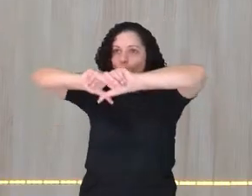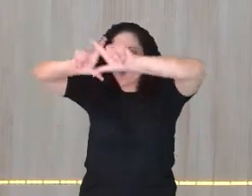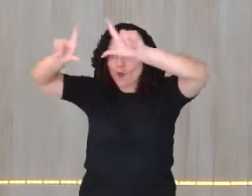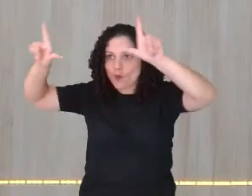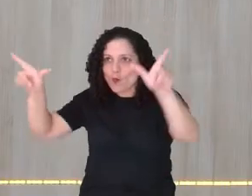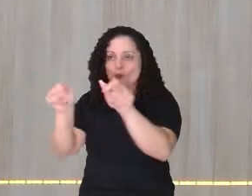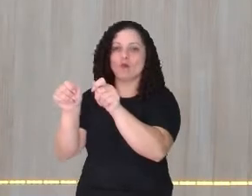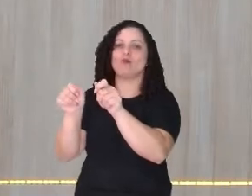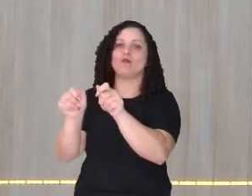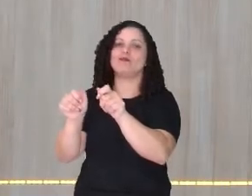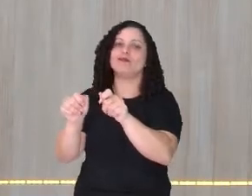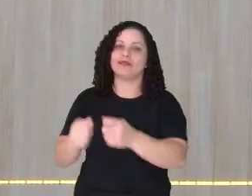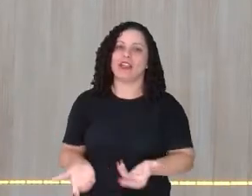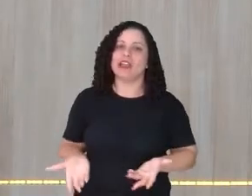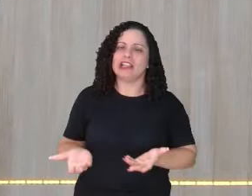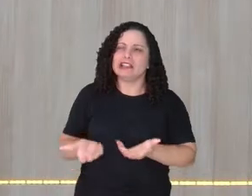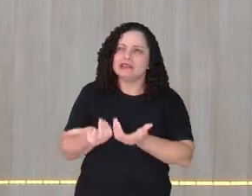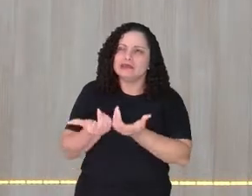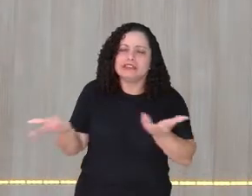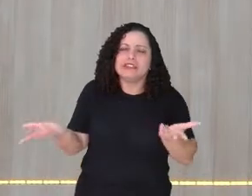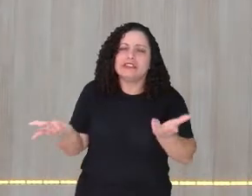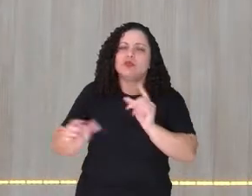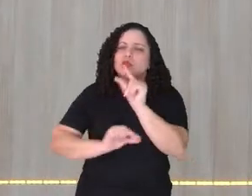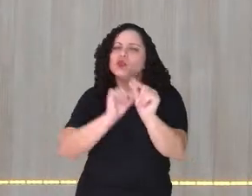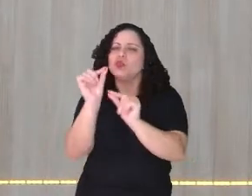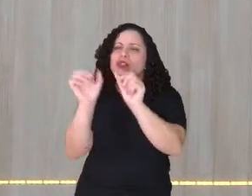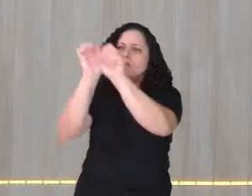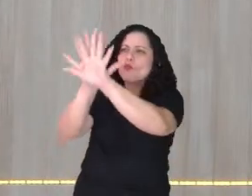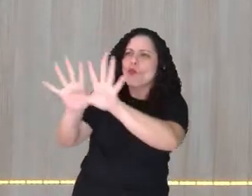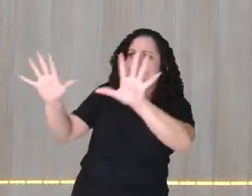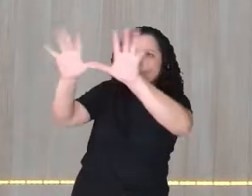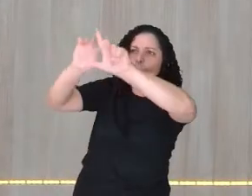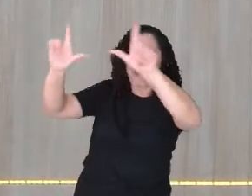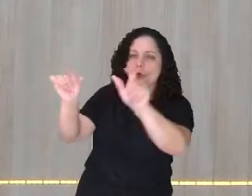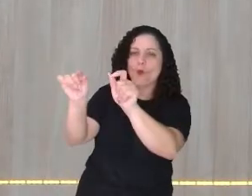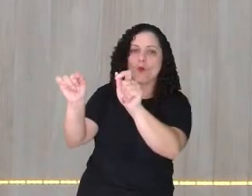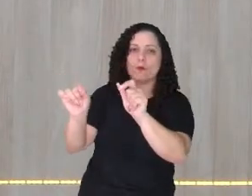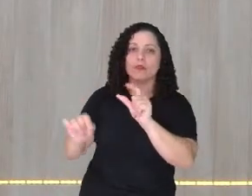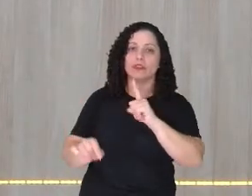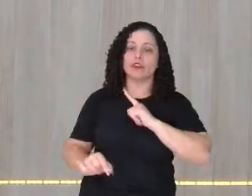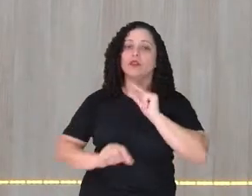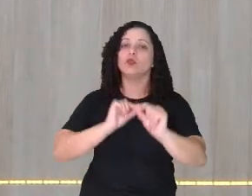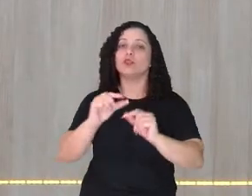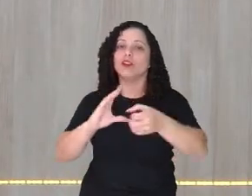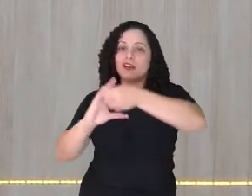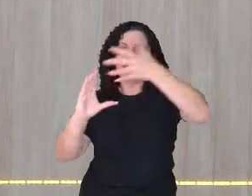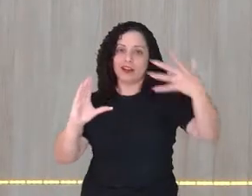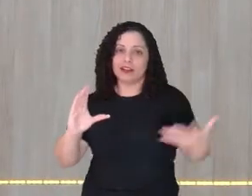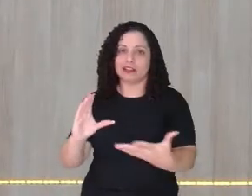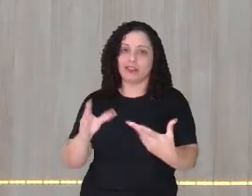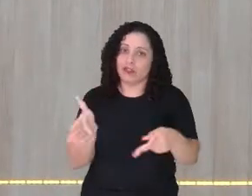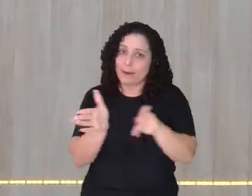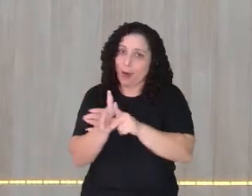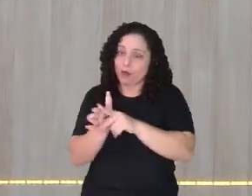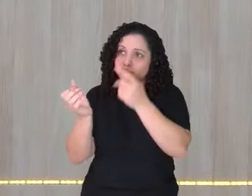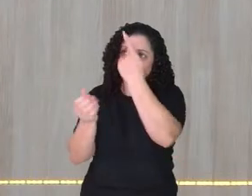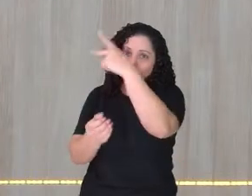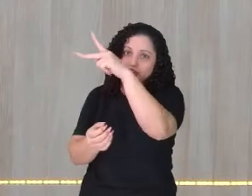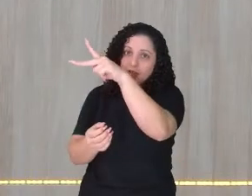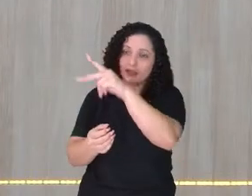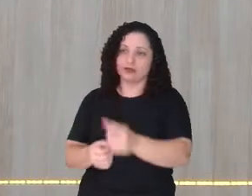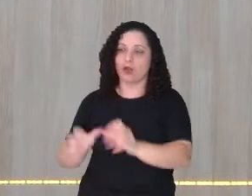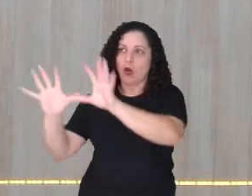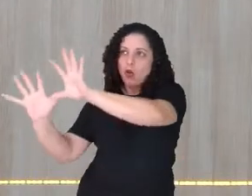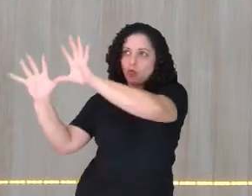deserto, né? E esse deserto ele vai fazer com que a gente tenha aquela característica típica. Então essa região que está para